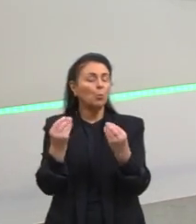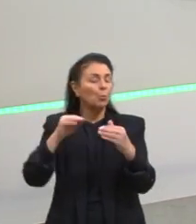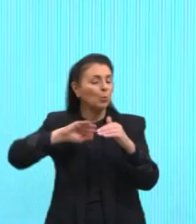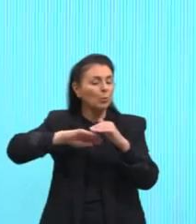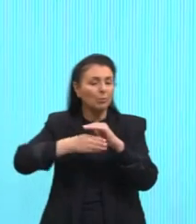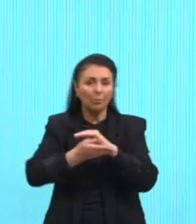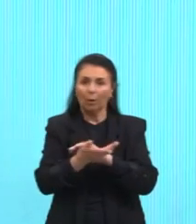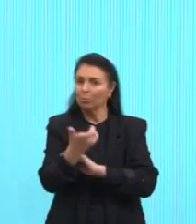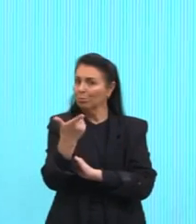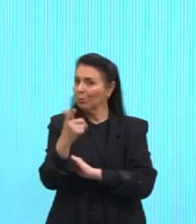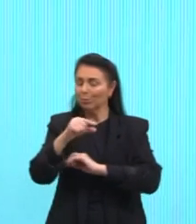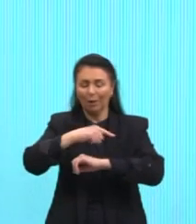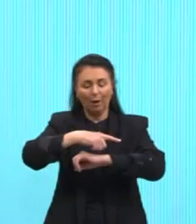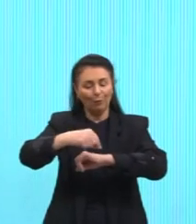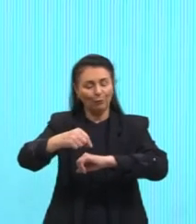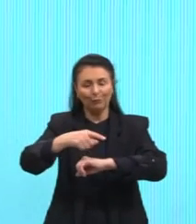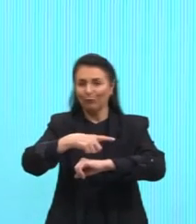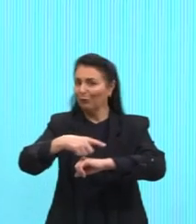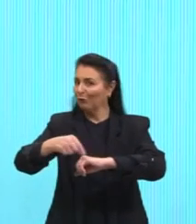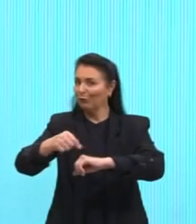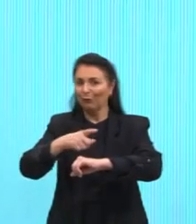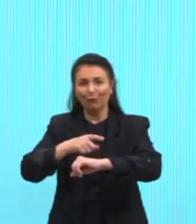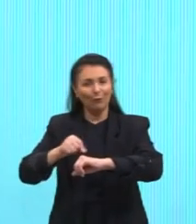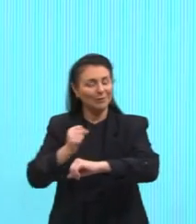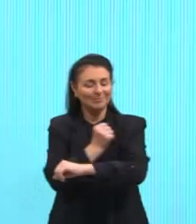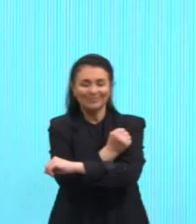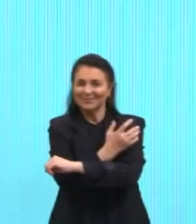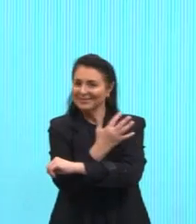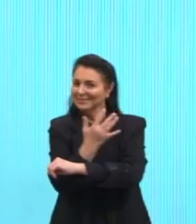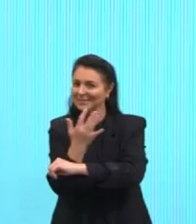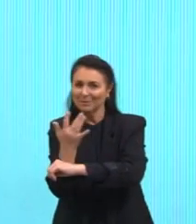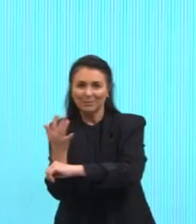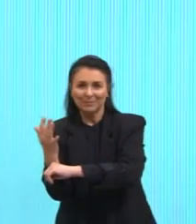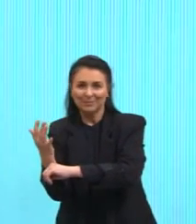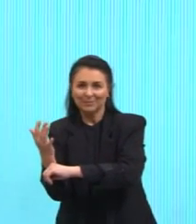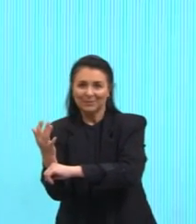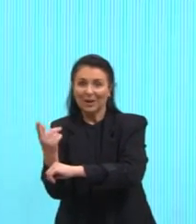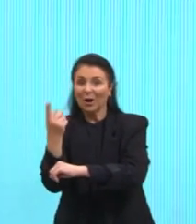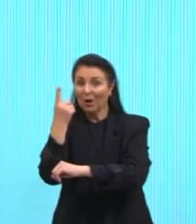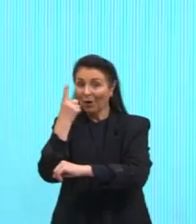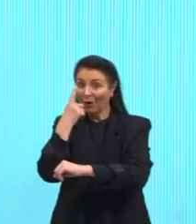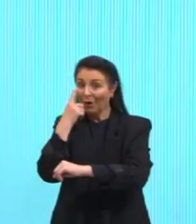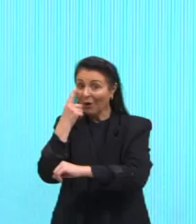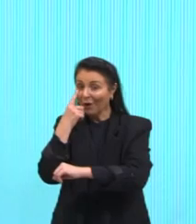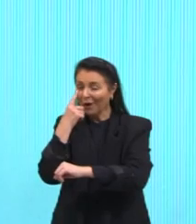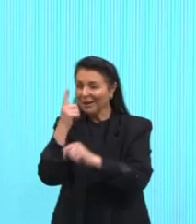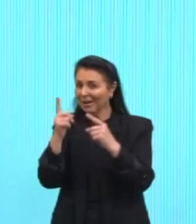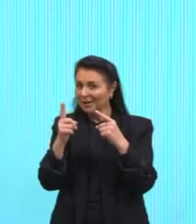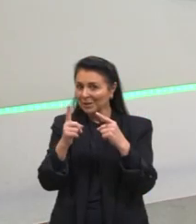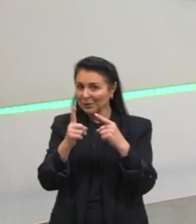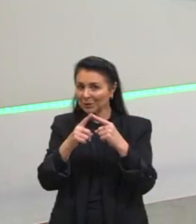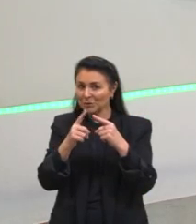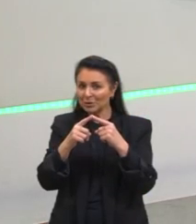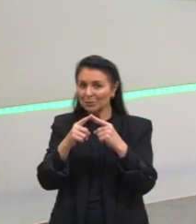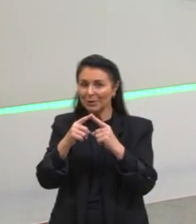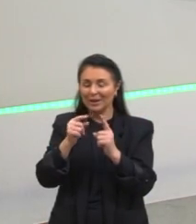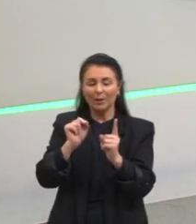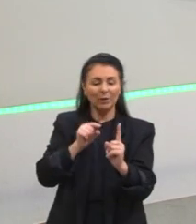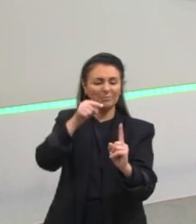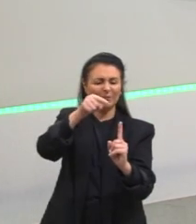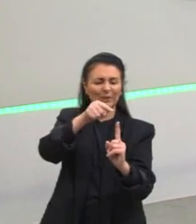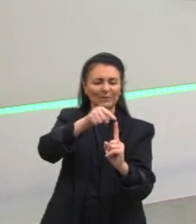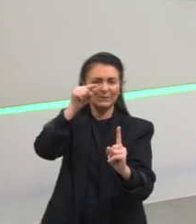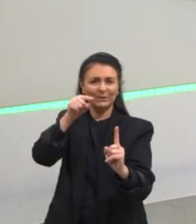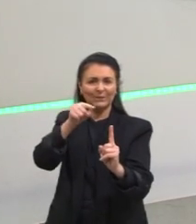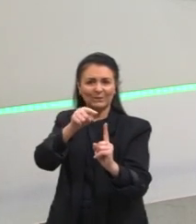nela não tem folha a folha dessa dessa dessa dessas plantas é é o espinho espinho